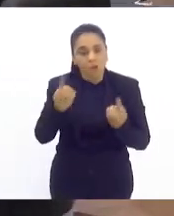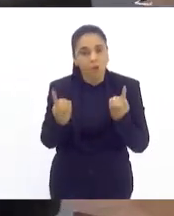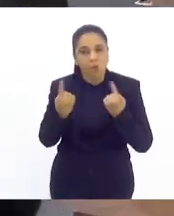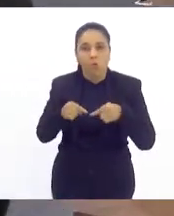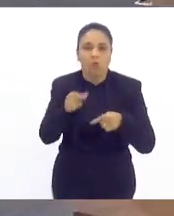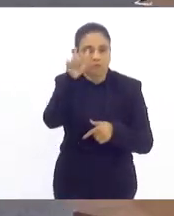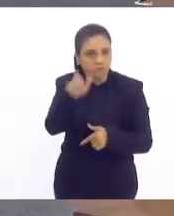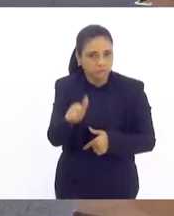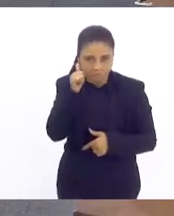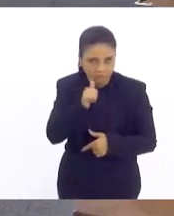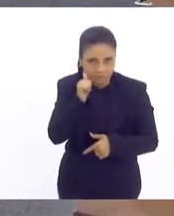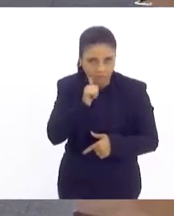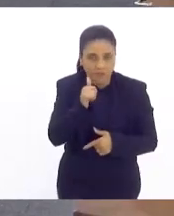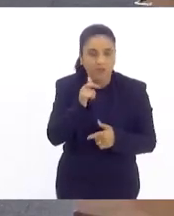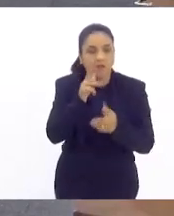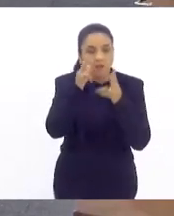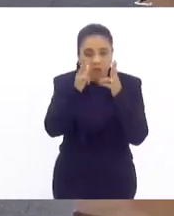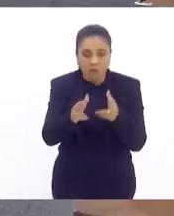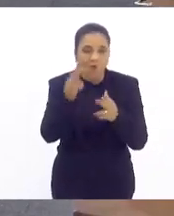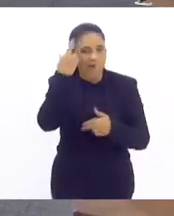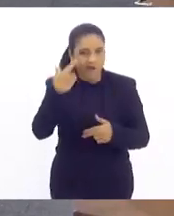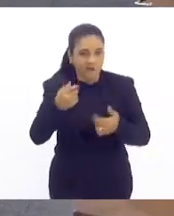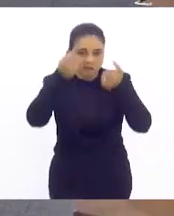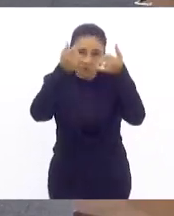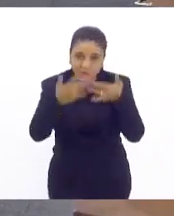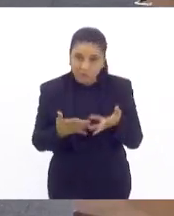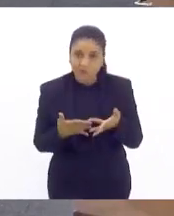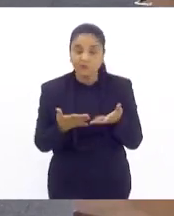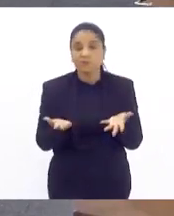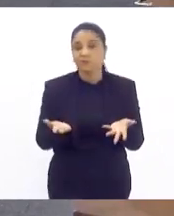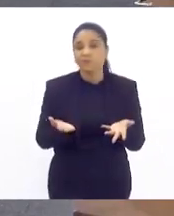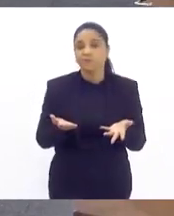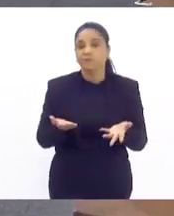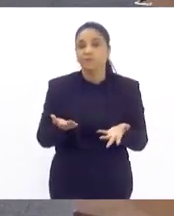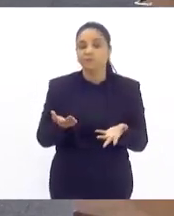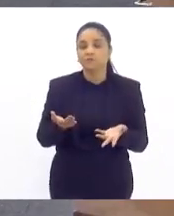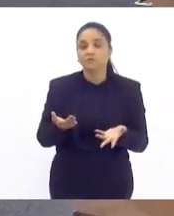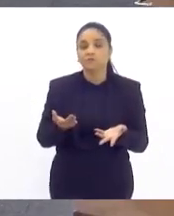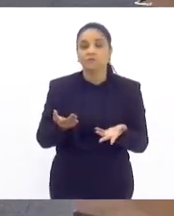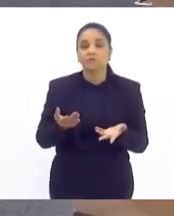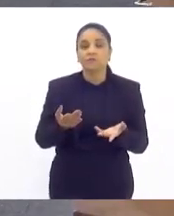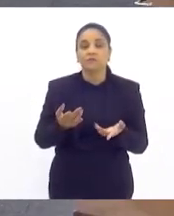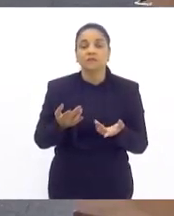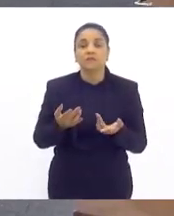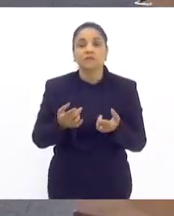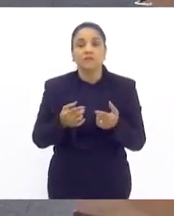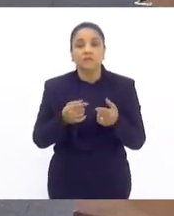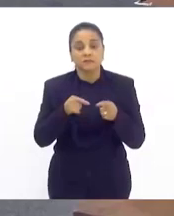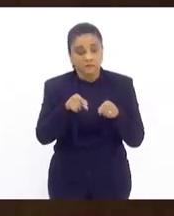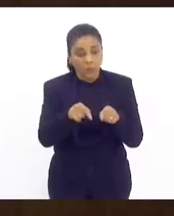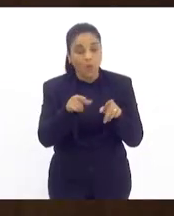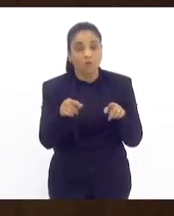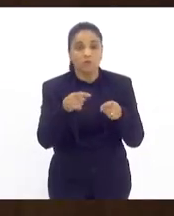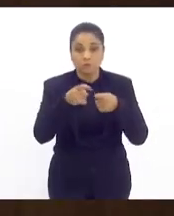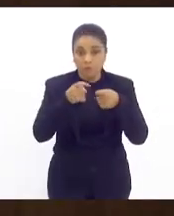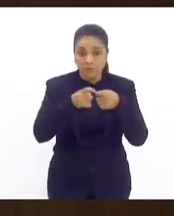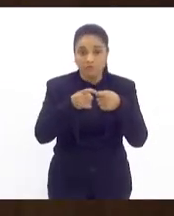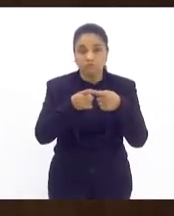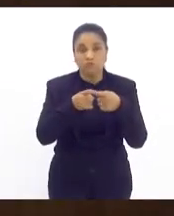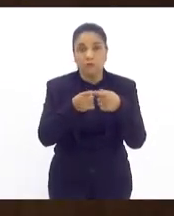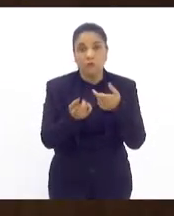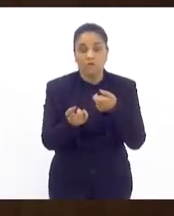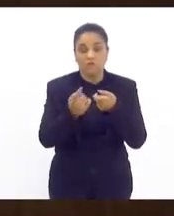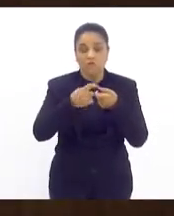na questão da violência obstétrica Mas então eles tiveram que recuar e mudar porque o ministério